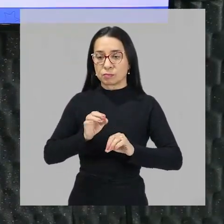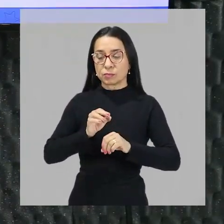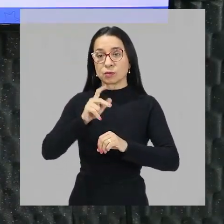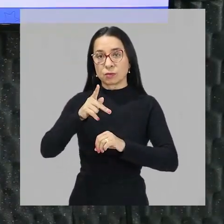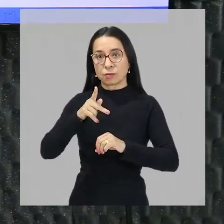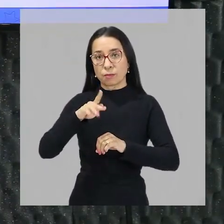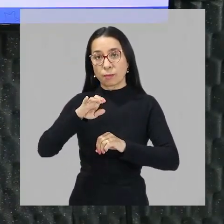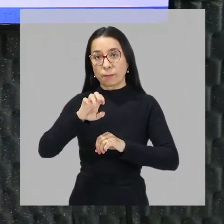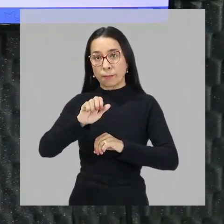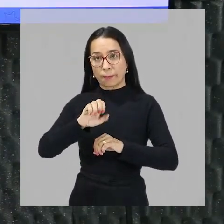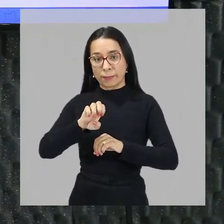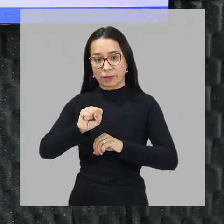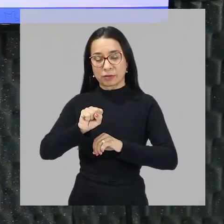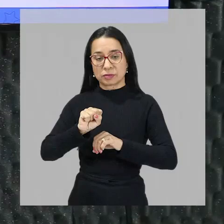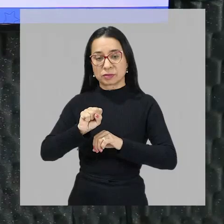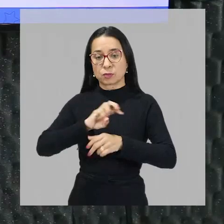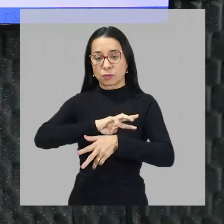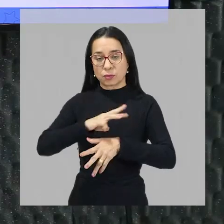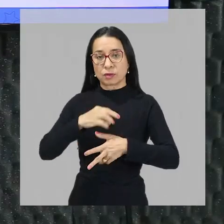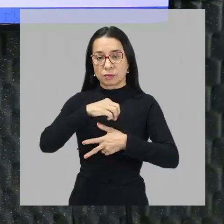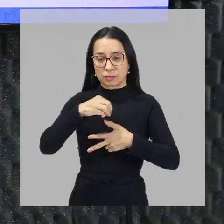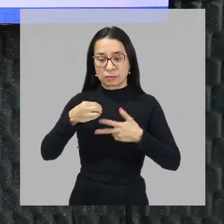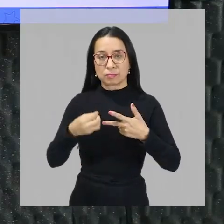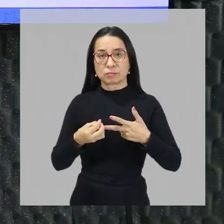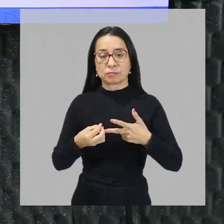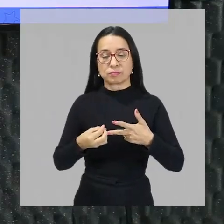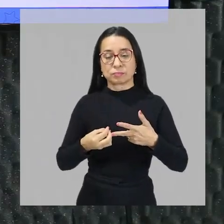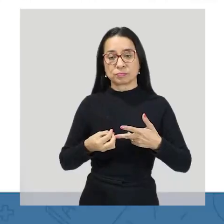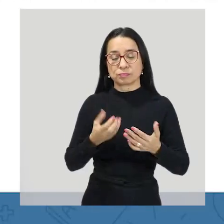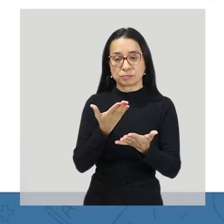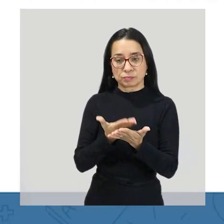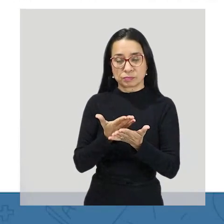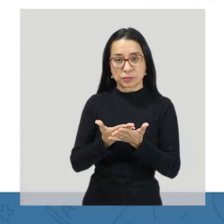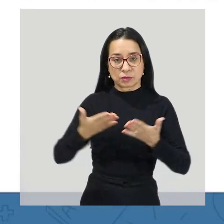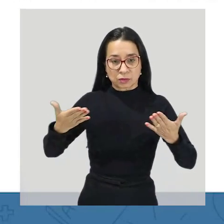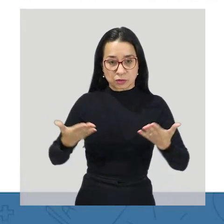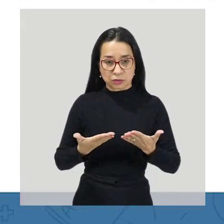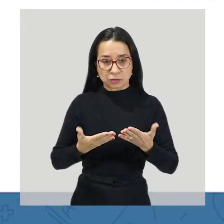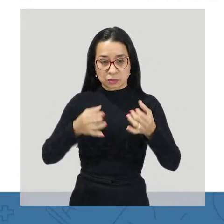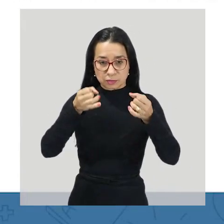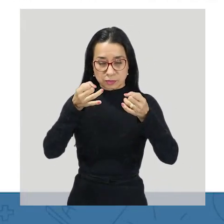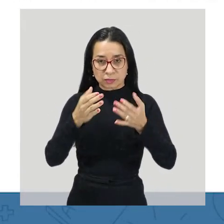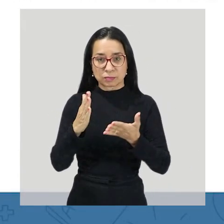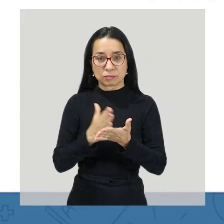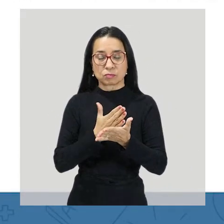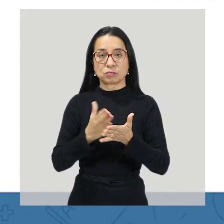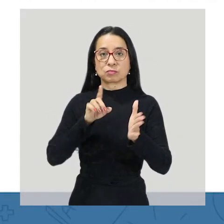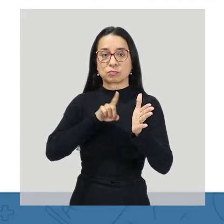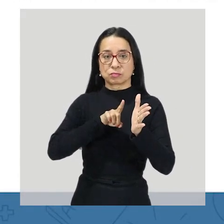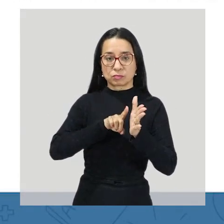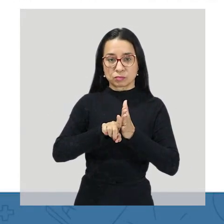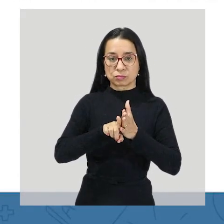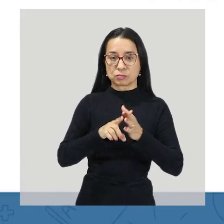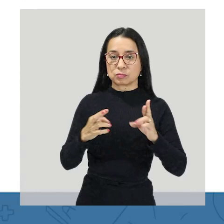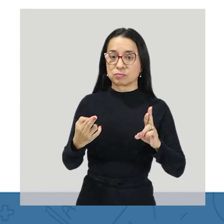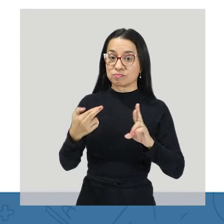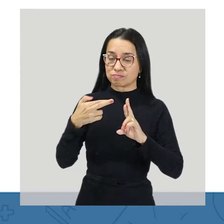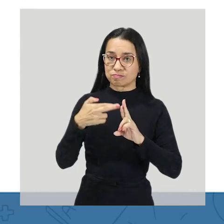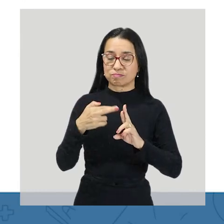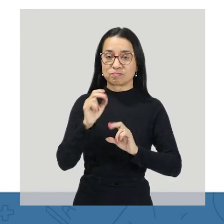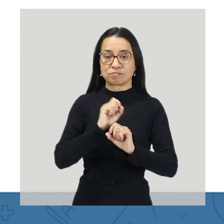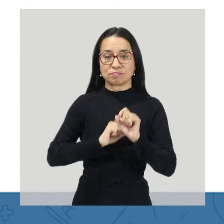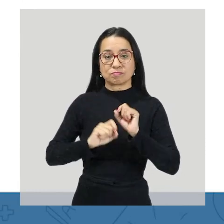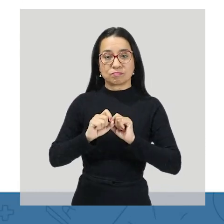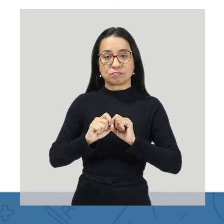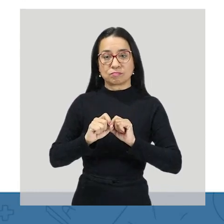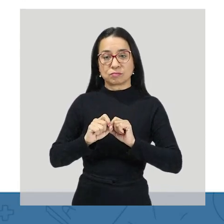Enem. Na aula de hoje, nós iremos discutir com vocês algumas questões referentes ao